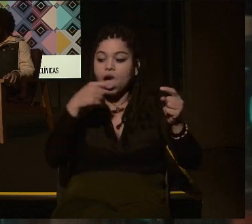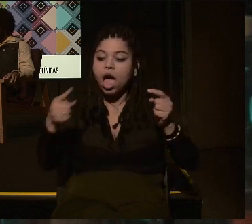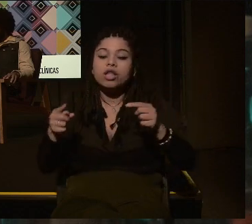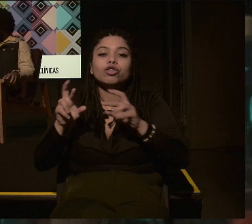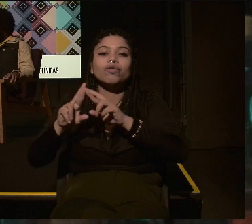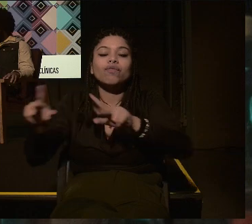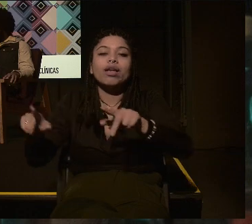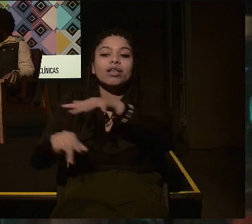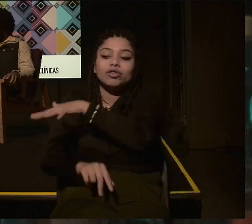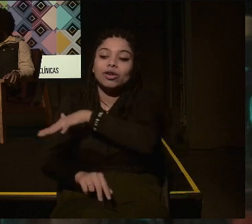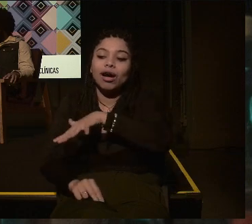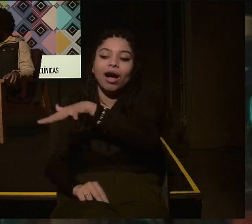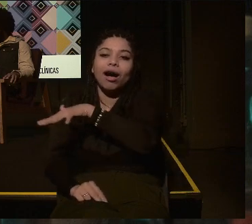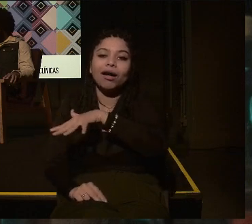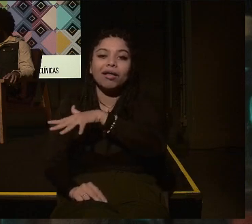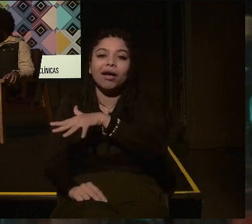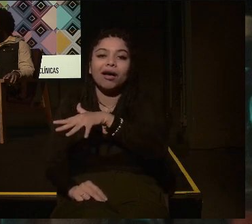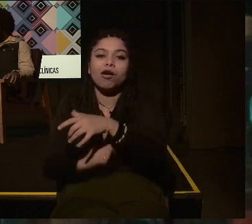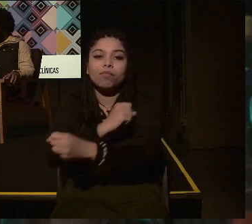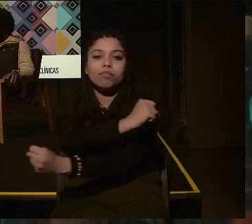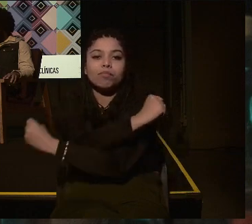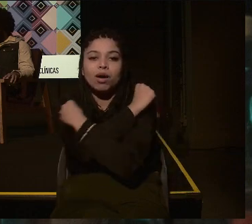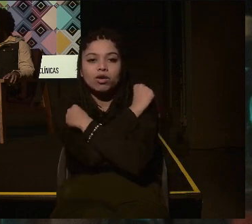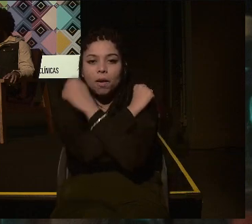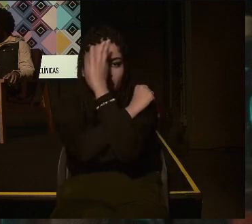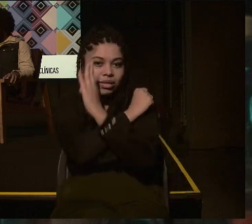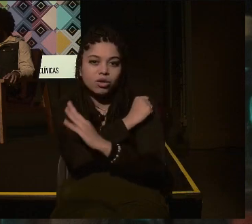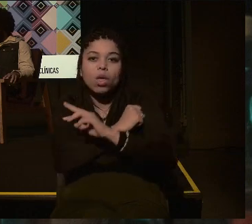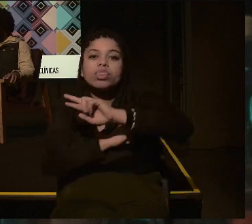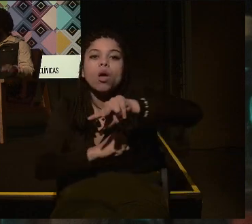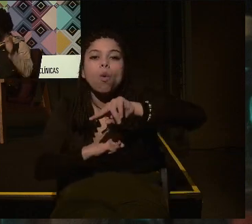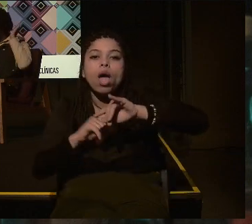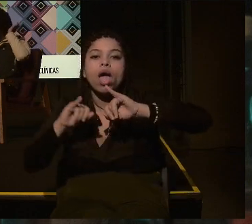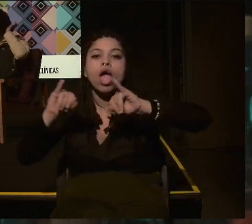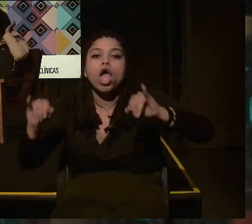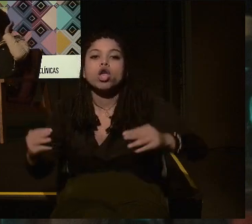pátios manicomiais brasileiros não eram judeus.